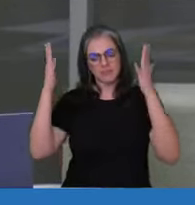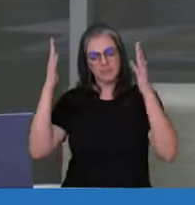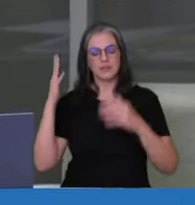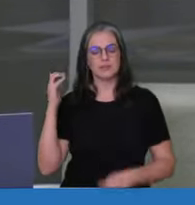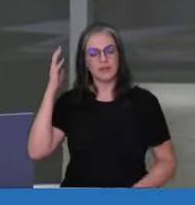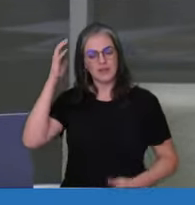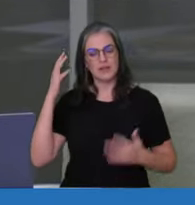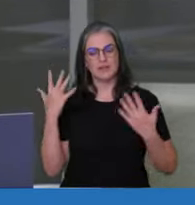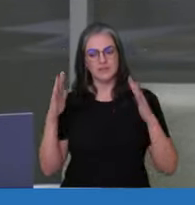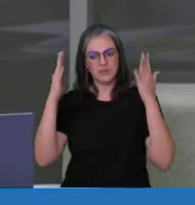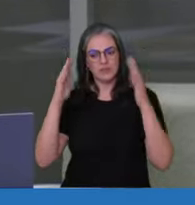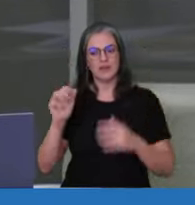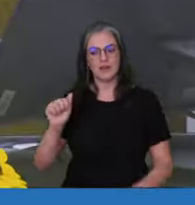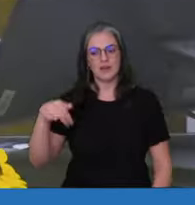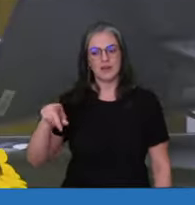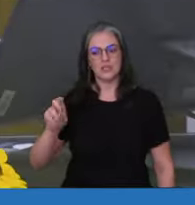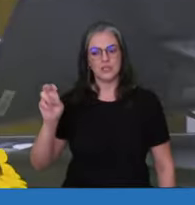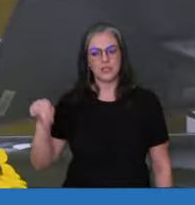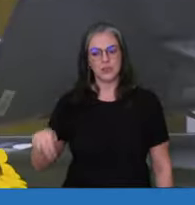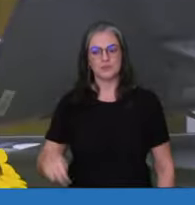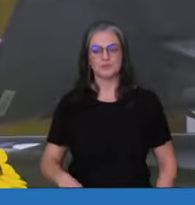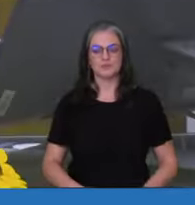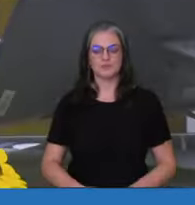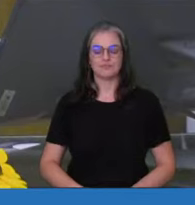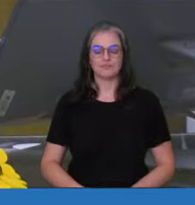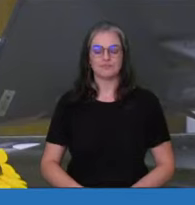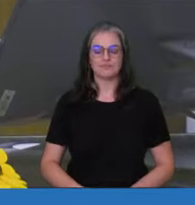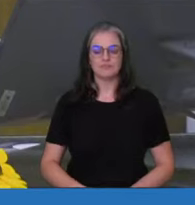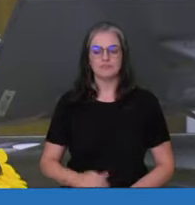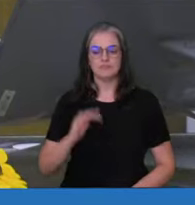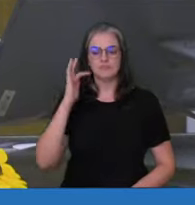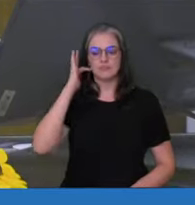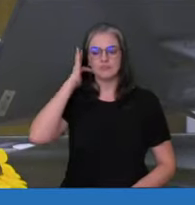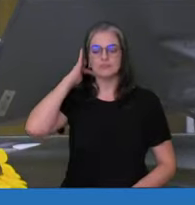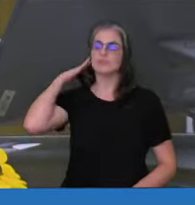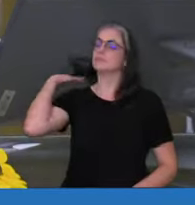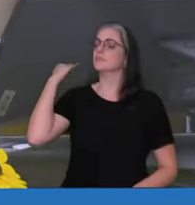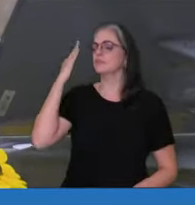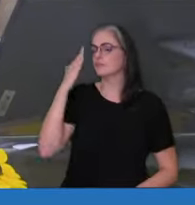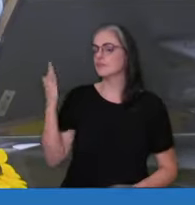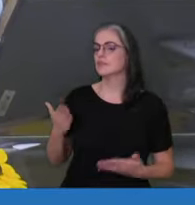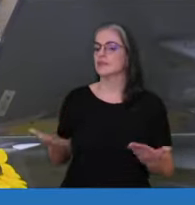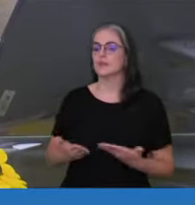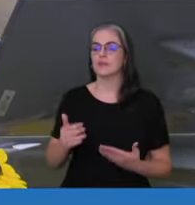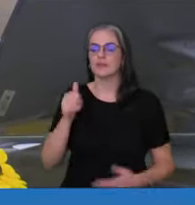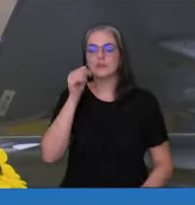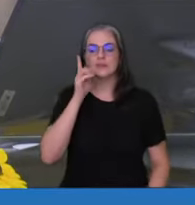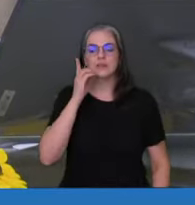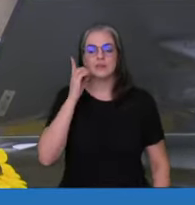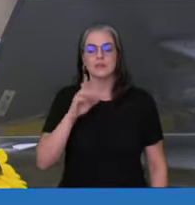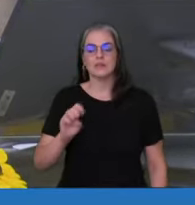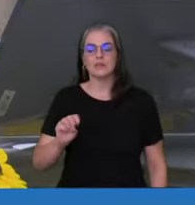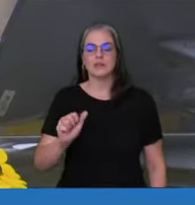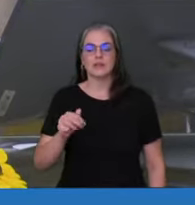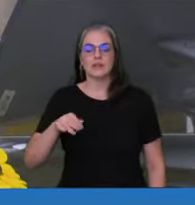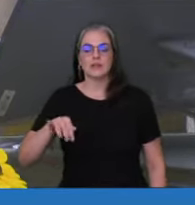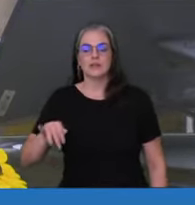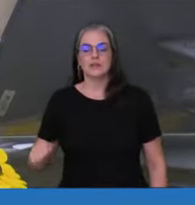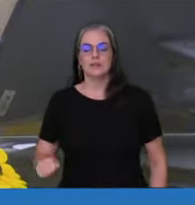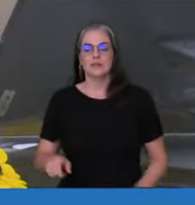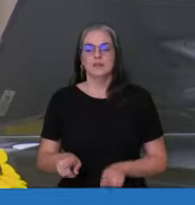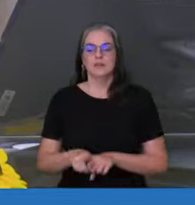Anderson. Obrigada, Dandara. Deputada Sâmia, e vejo aí no plenário também a deputada Érica.